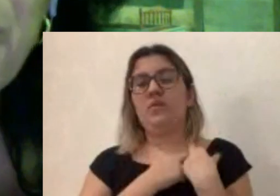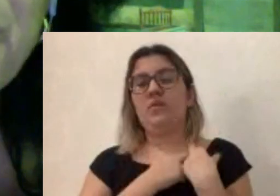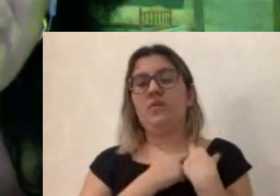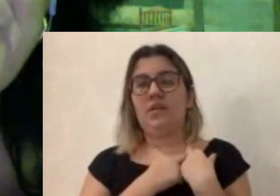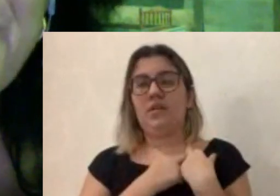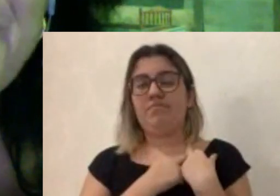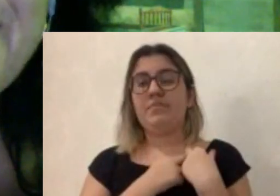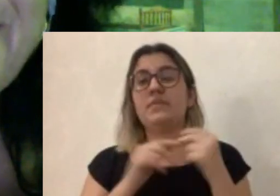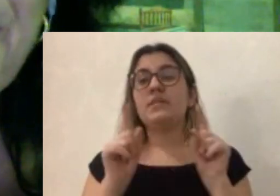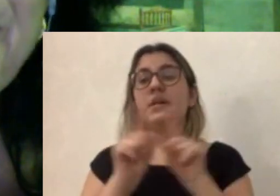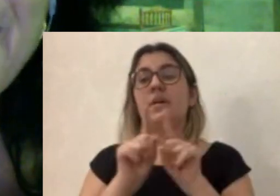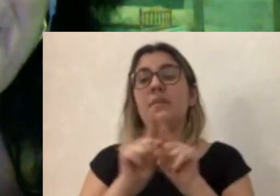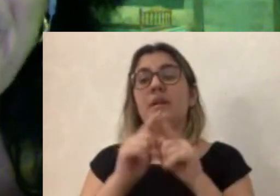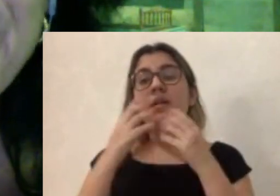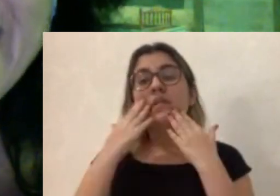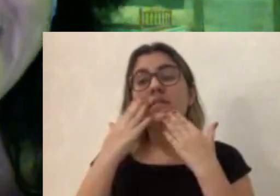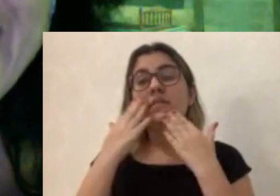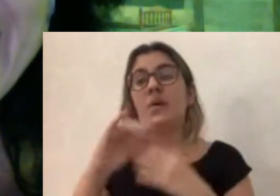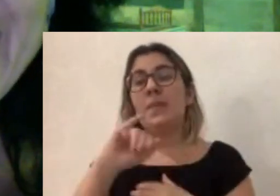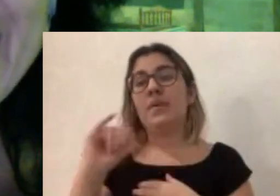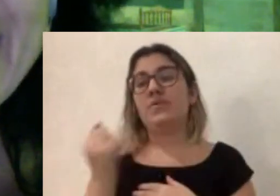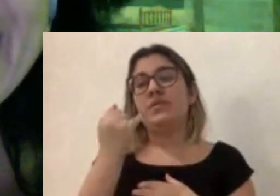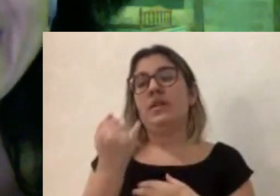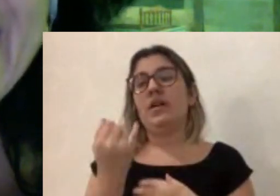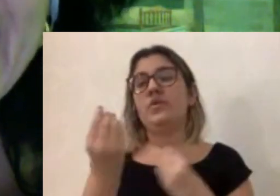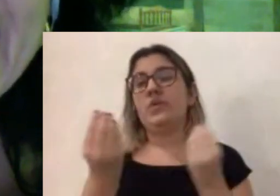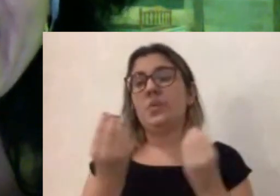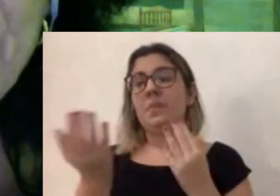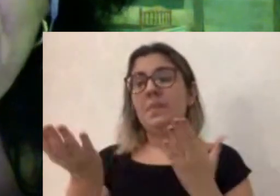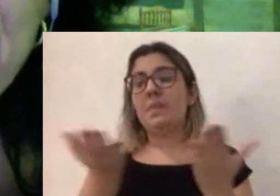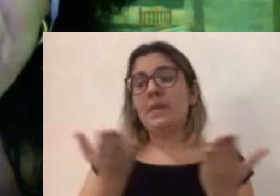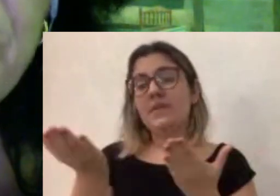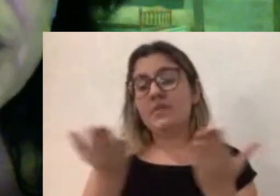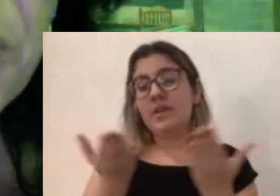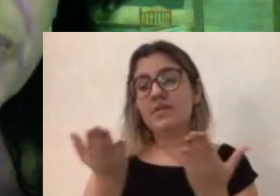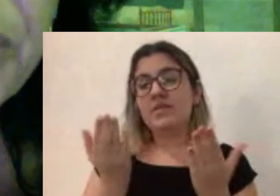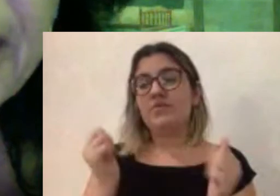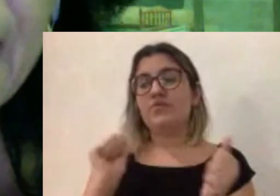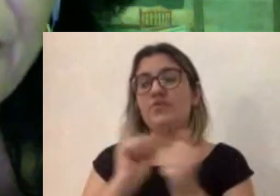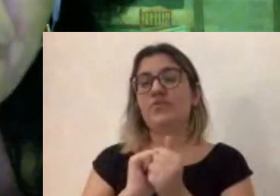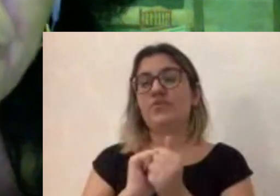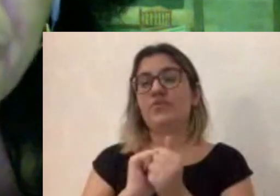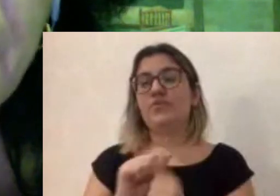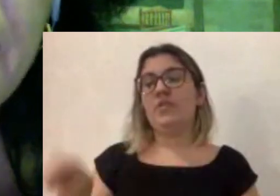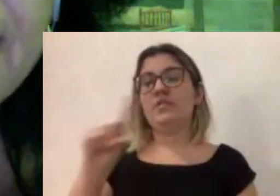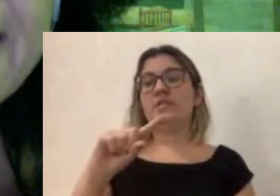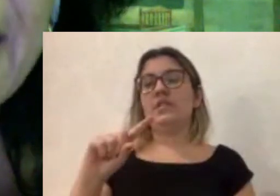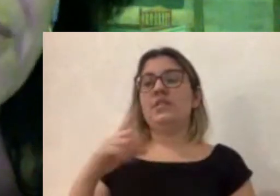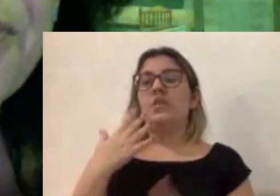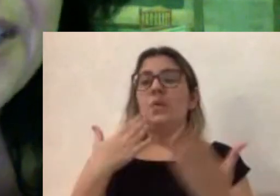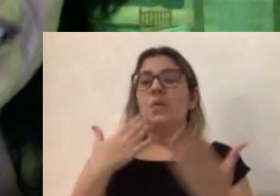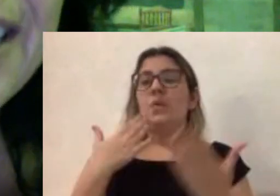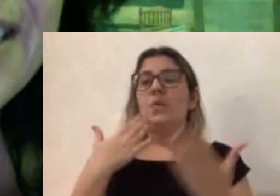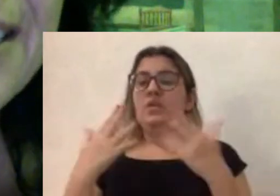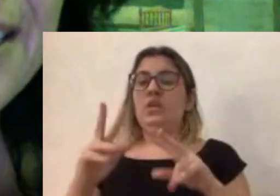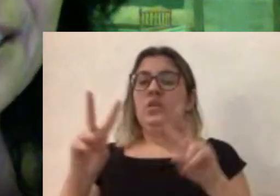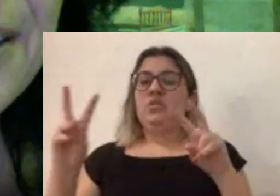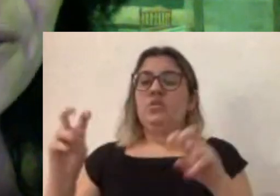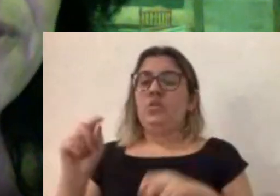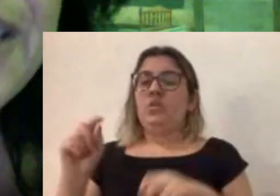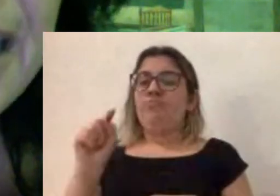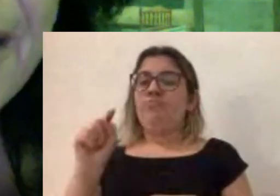na mão de todos. Todes, todas. E agradecer muitíssimo essa oportunidade de mediar e estar com vocês